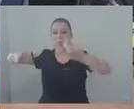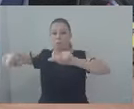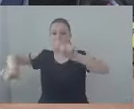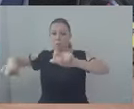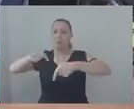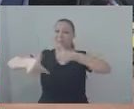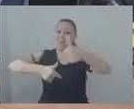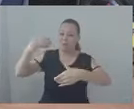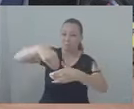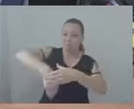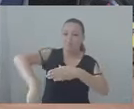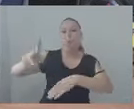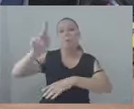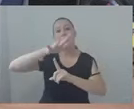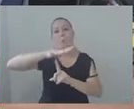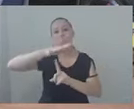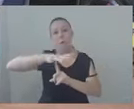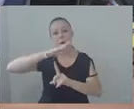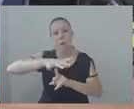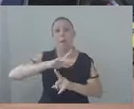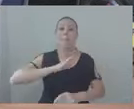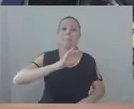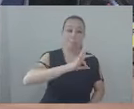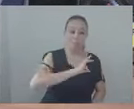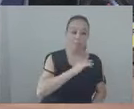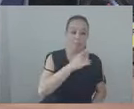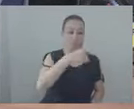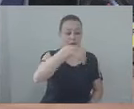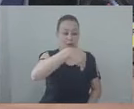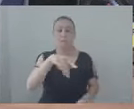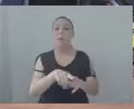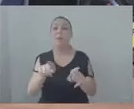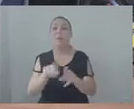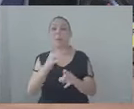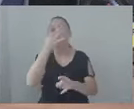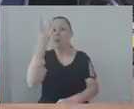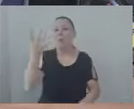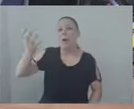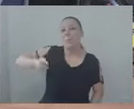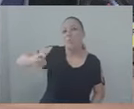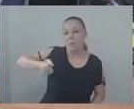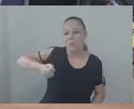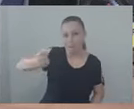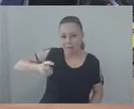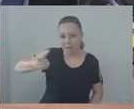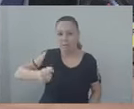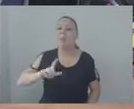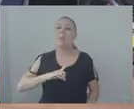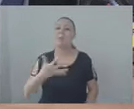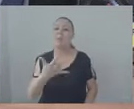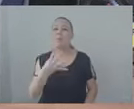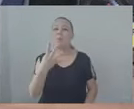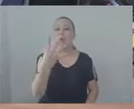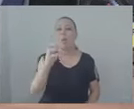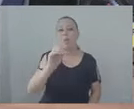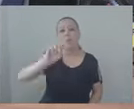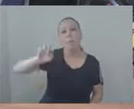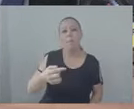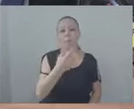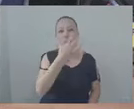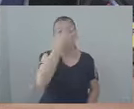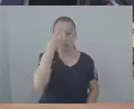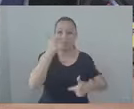Somando policiais militares da ativa e da reserva, nós temos quase 40 mil pessoas, né, que serviram ou servem